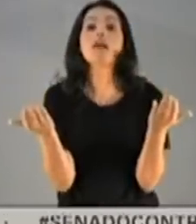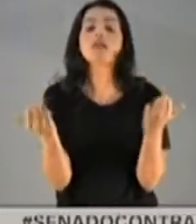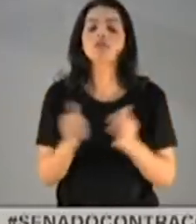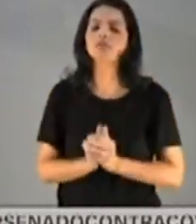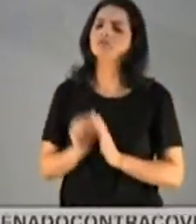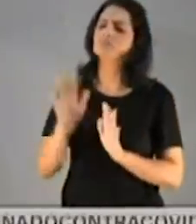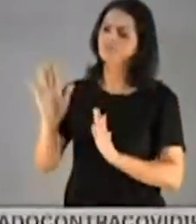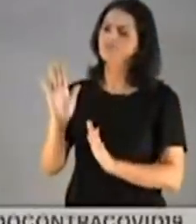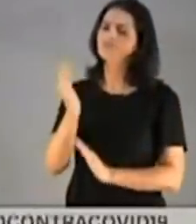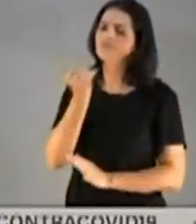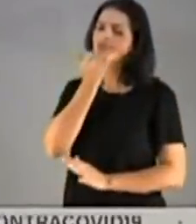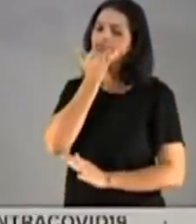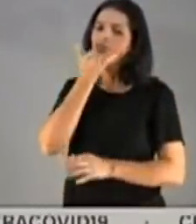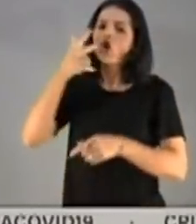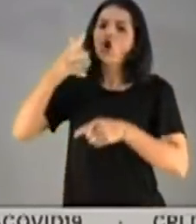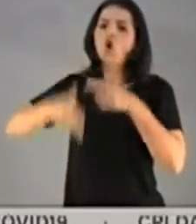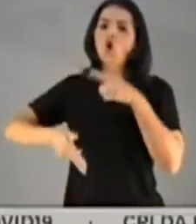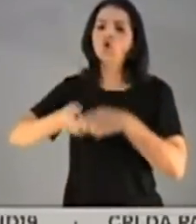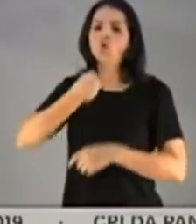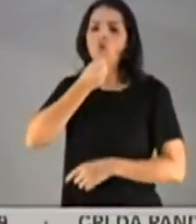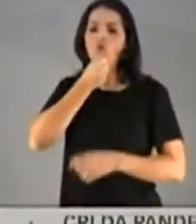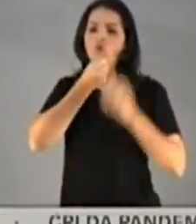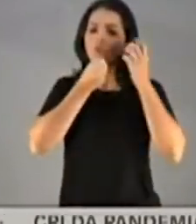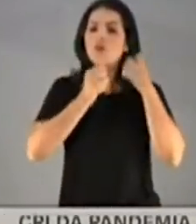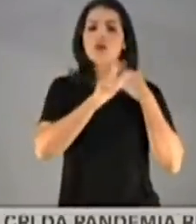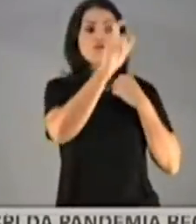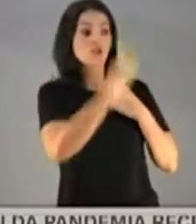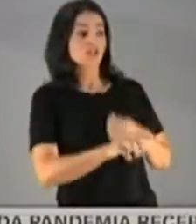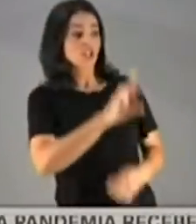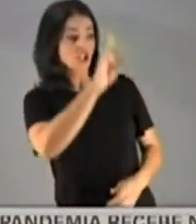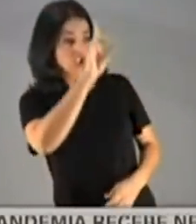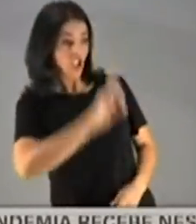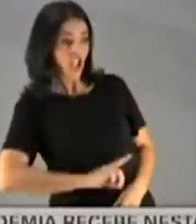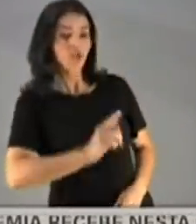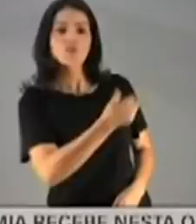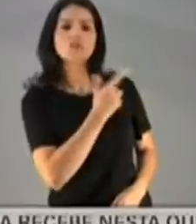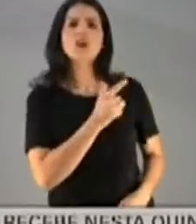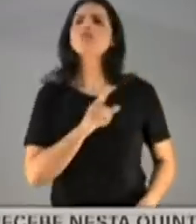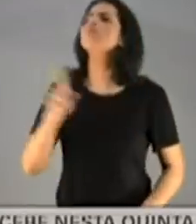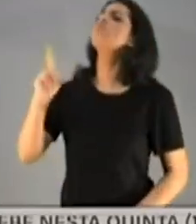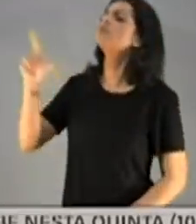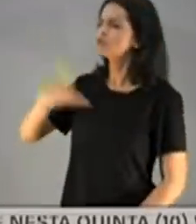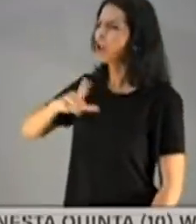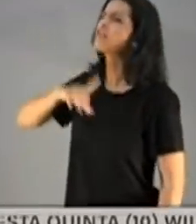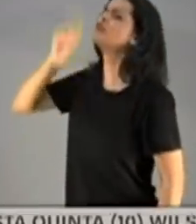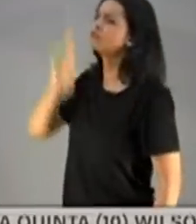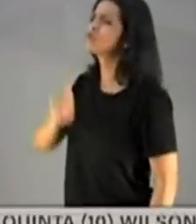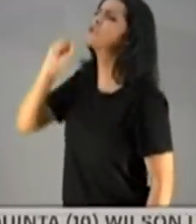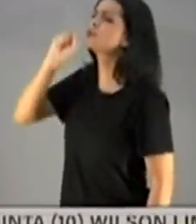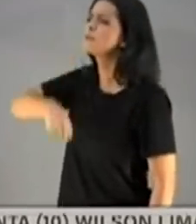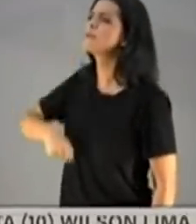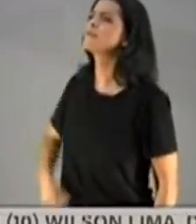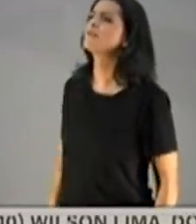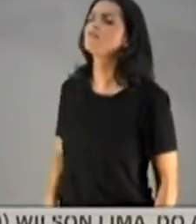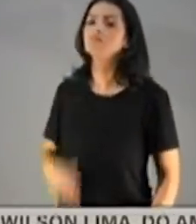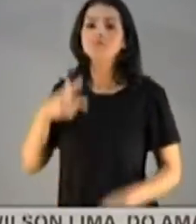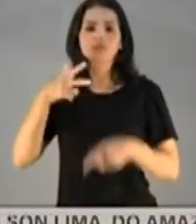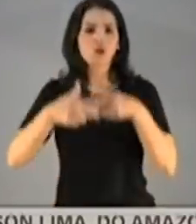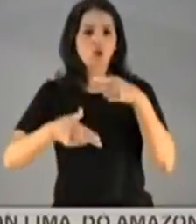Vossa Excelência não tem o direito de fazer isso. Não faça isso. Como é